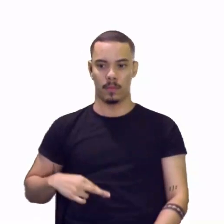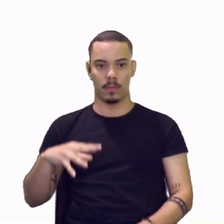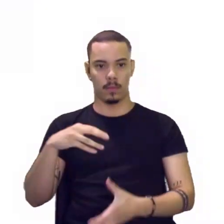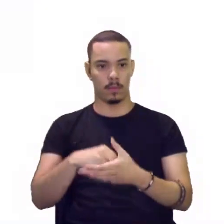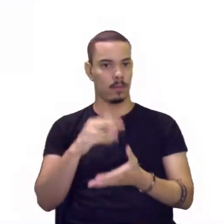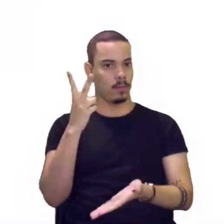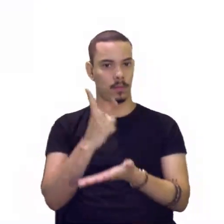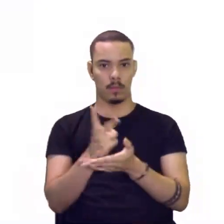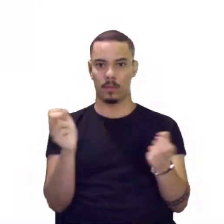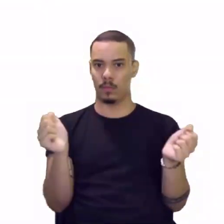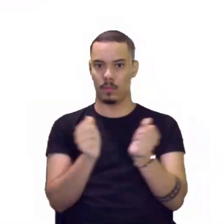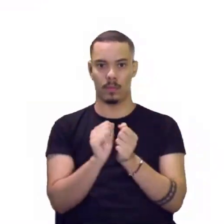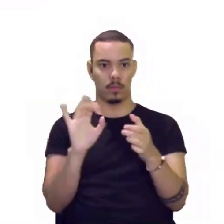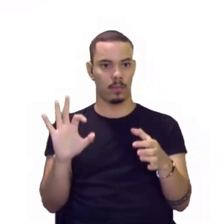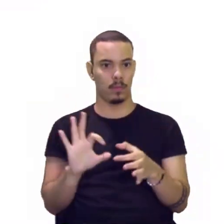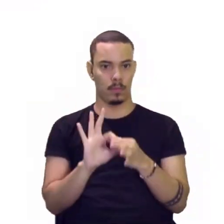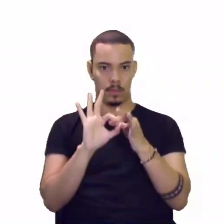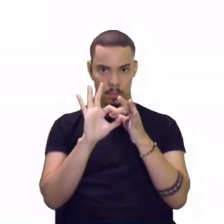sempre juntas, unidas, né?